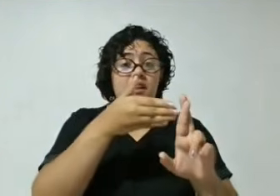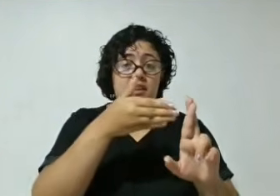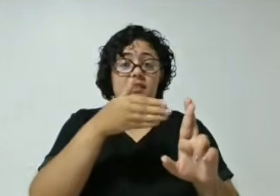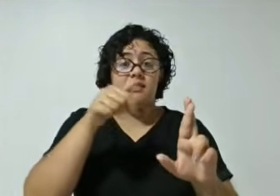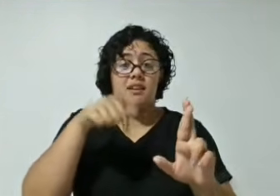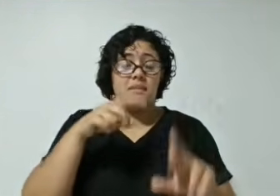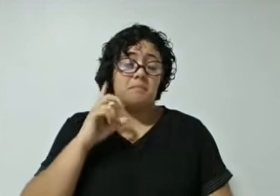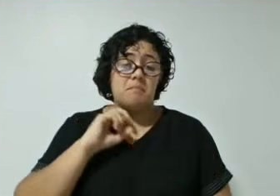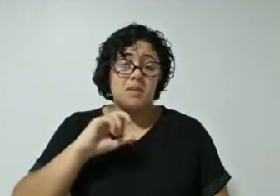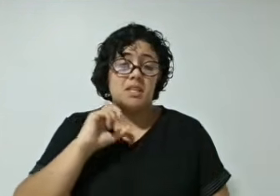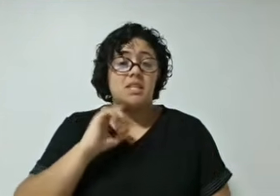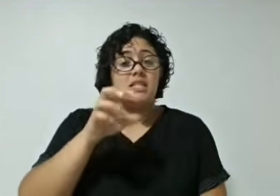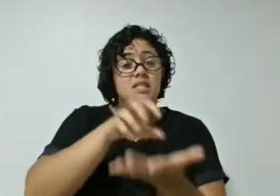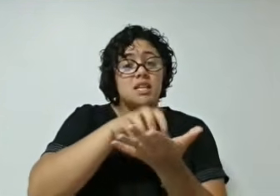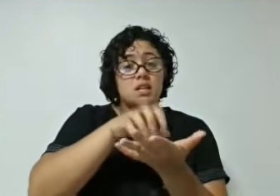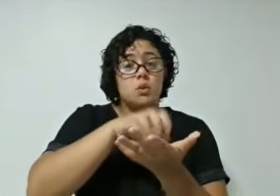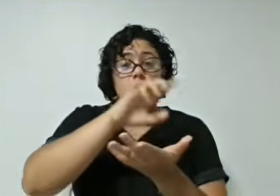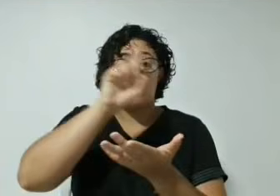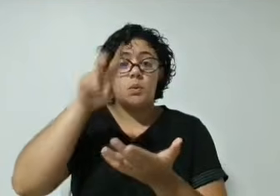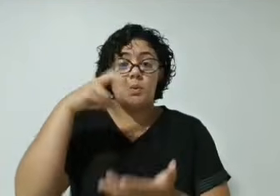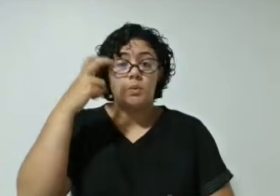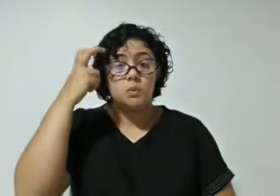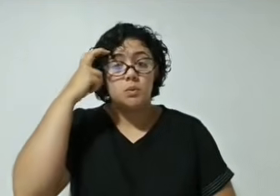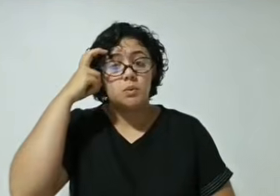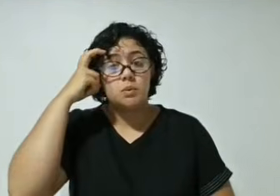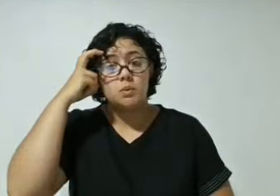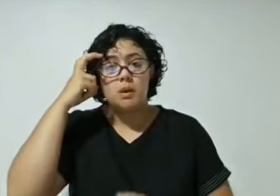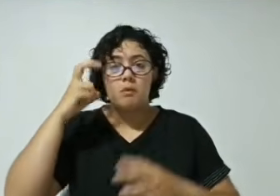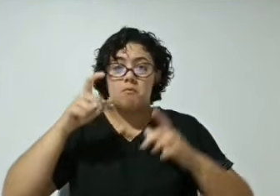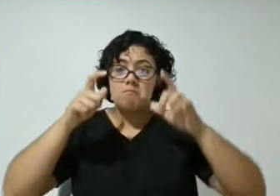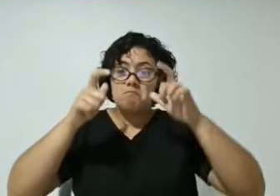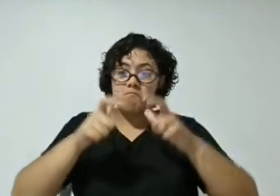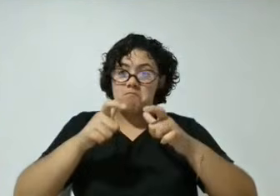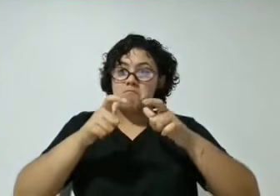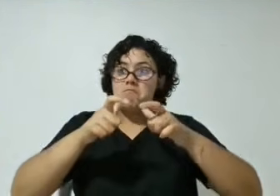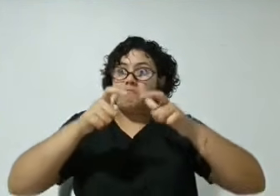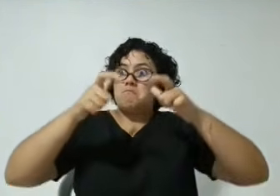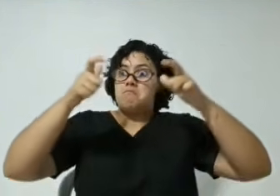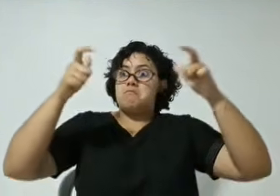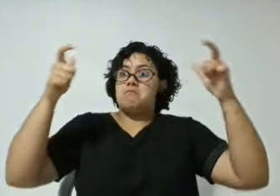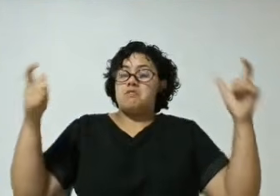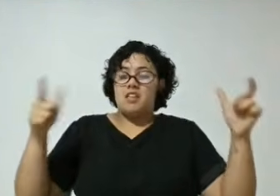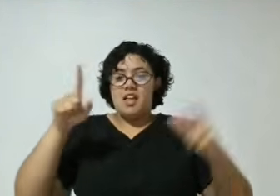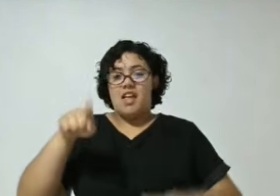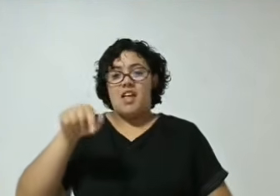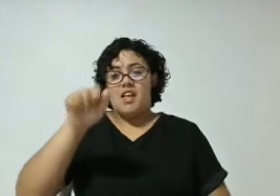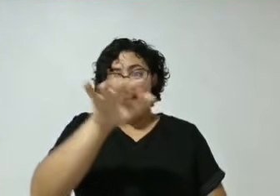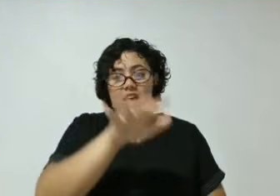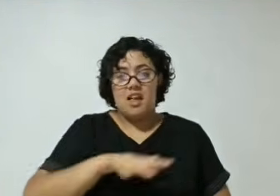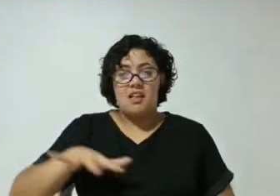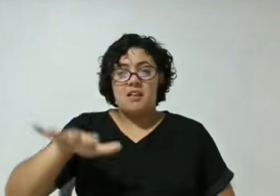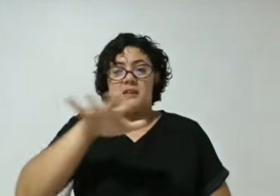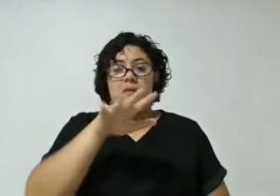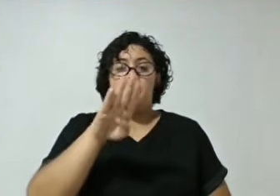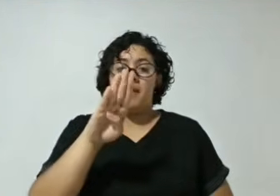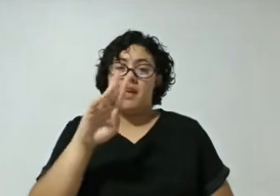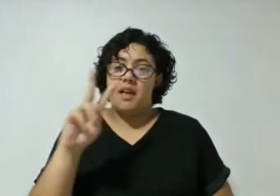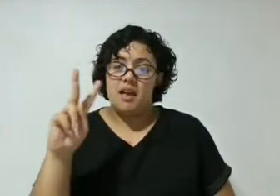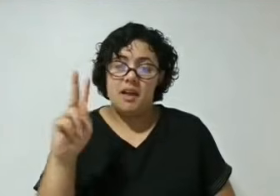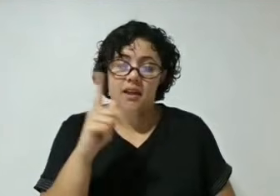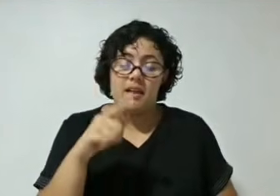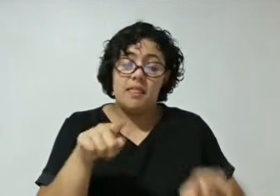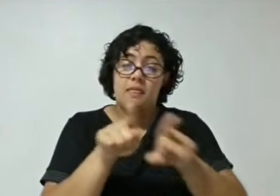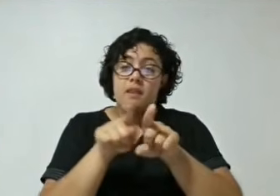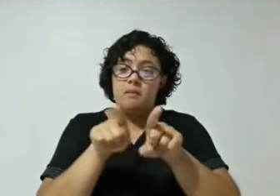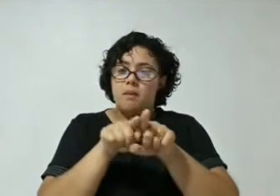culturais, enfim, né, cobrindo essa malha tão grande que é a malha da região de Belo Horizonte e metropolitana